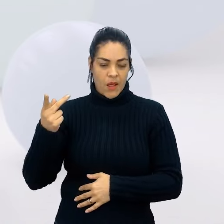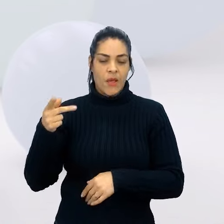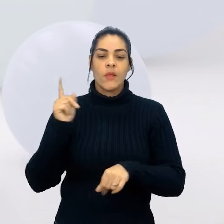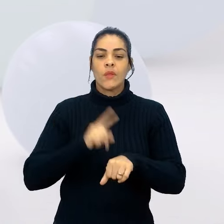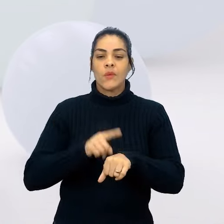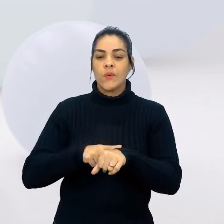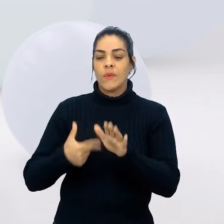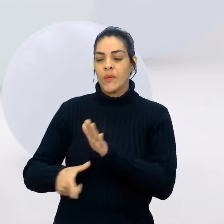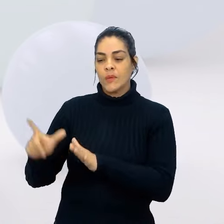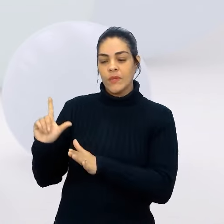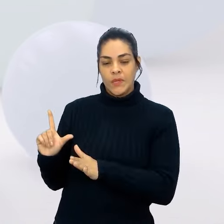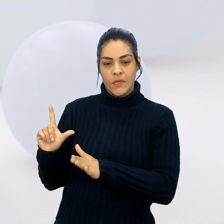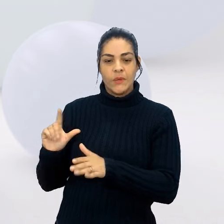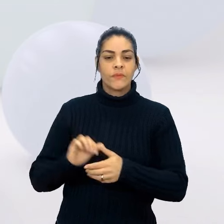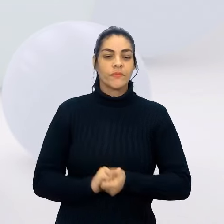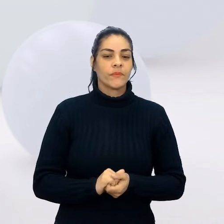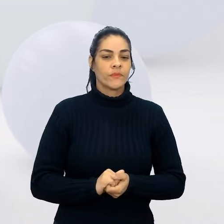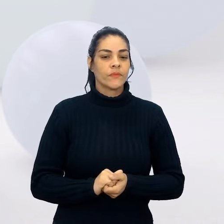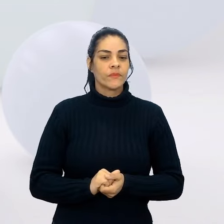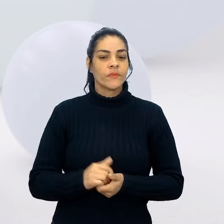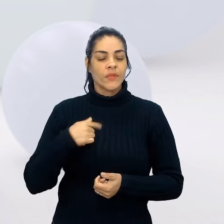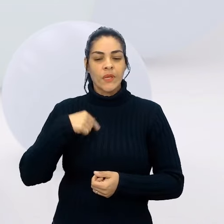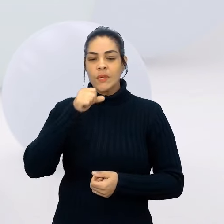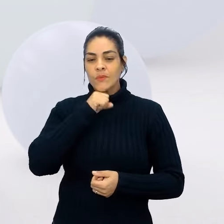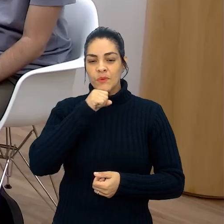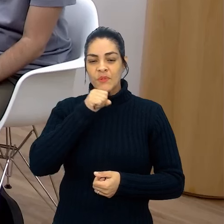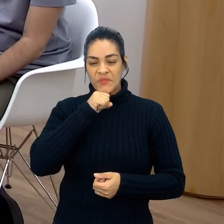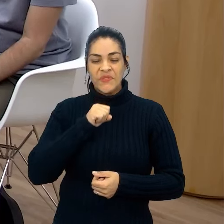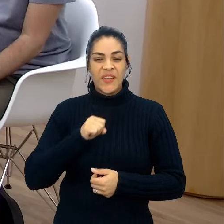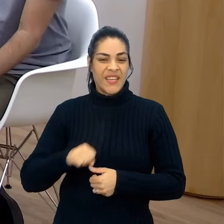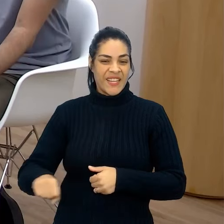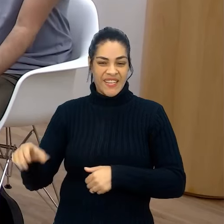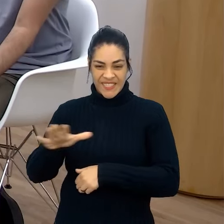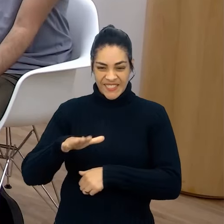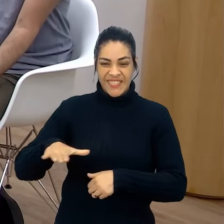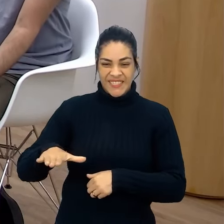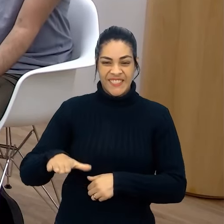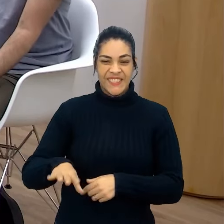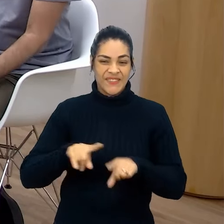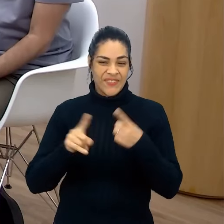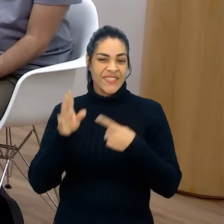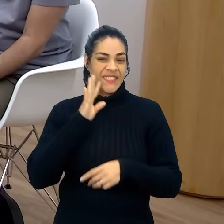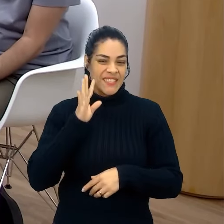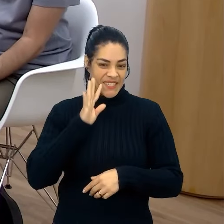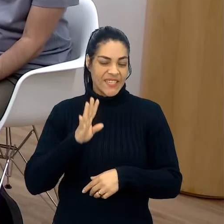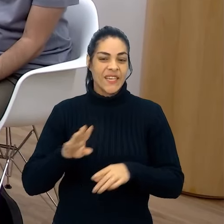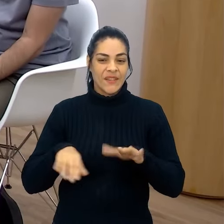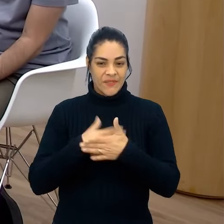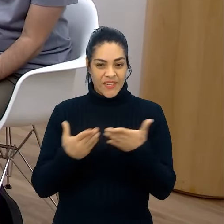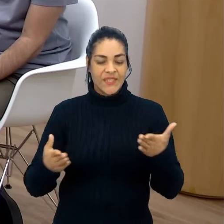anterior. É, eu sou muito antiga na rede, eu sou... Mas é legal pra gente resgatar isso.